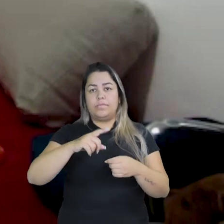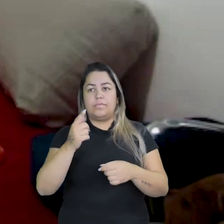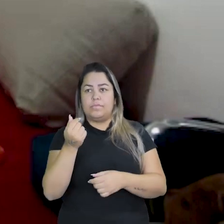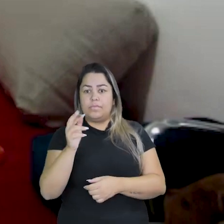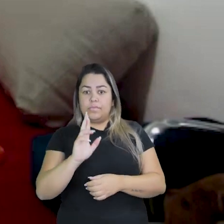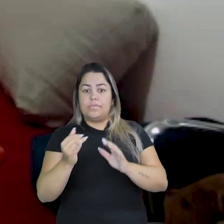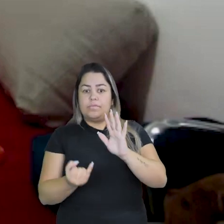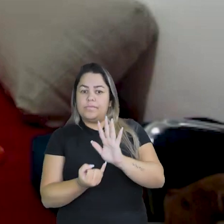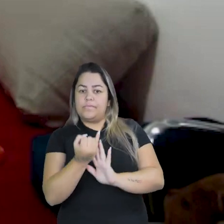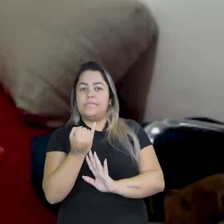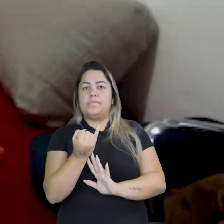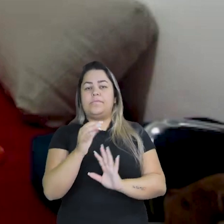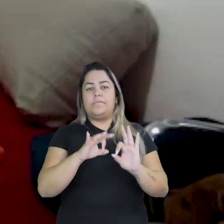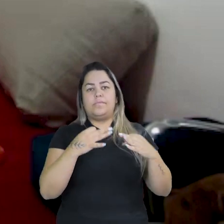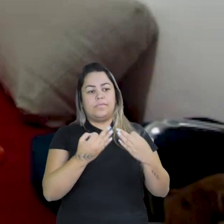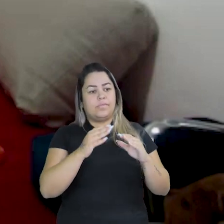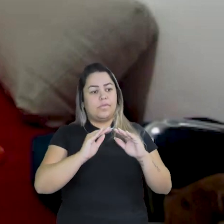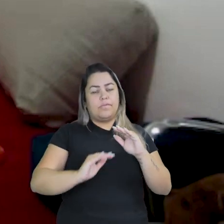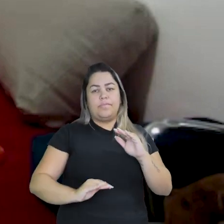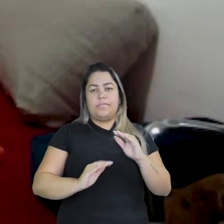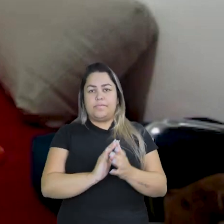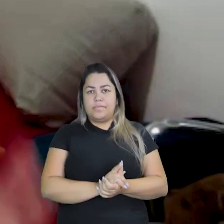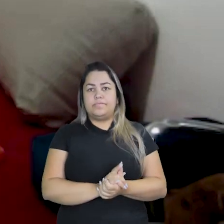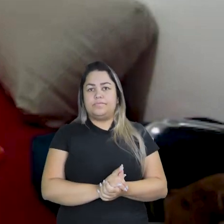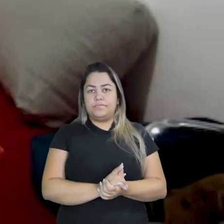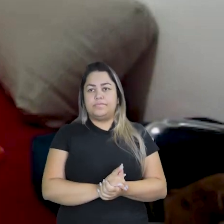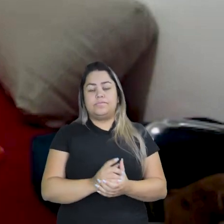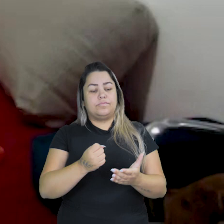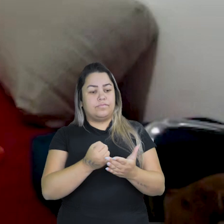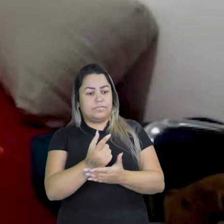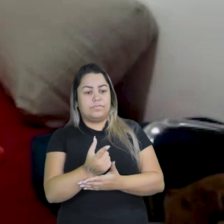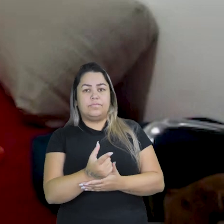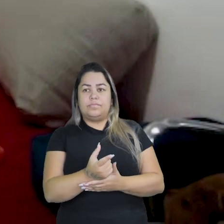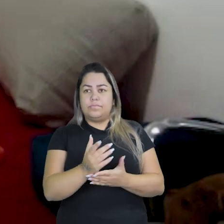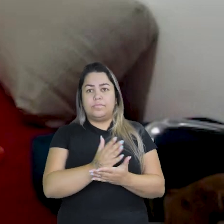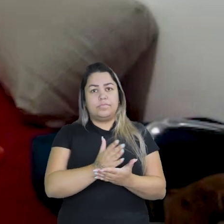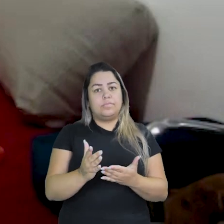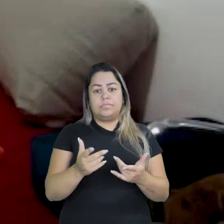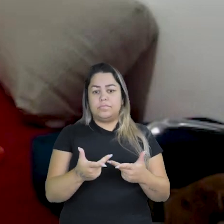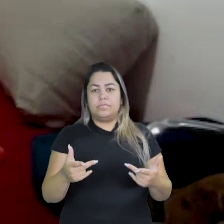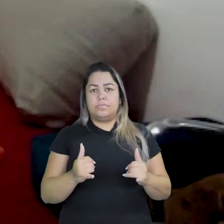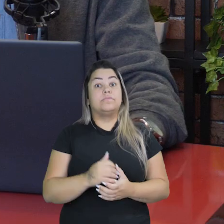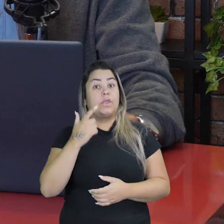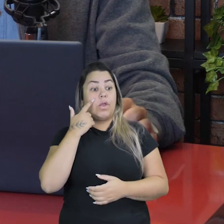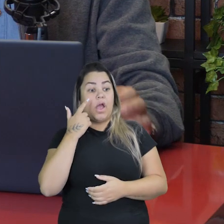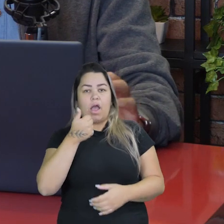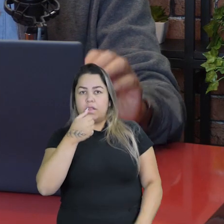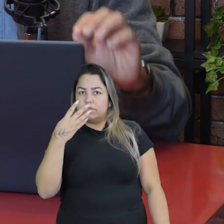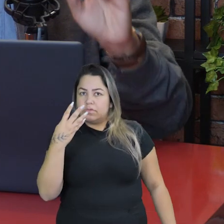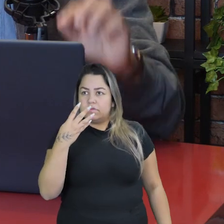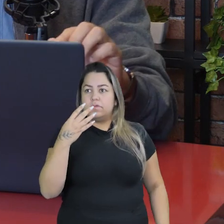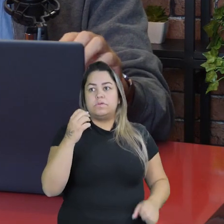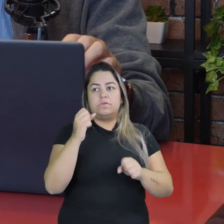de parte do imposto pago pelas famílias de baixa renda quando elas forem comprar um produto no supermercado. E olha